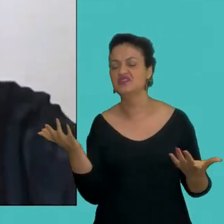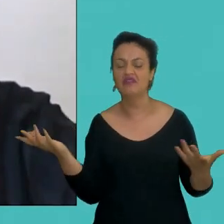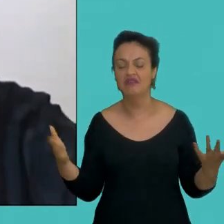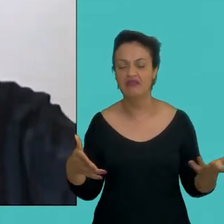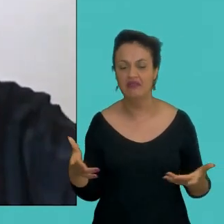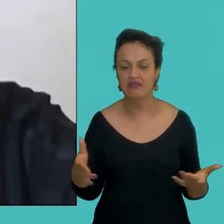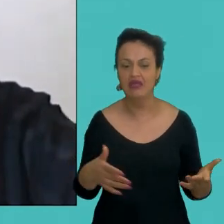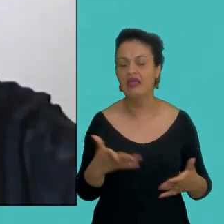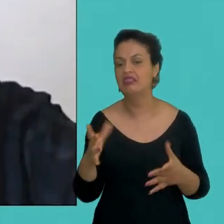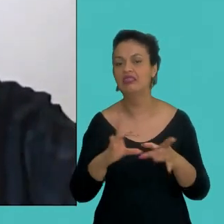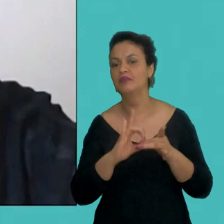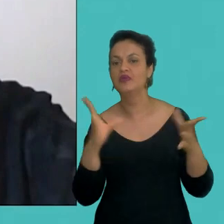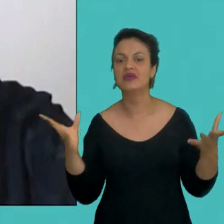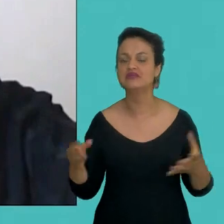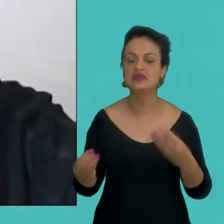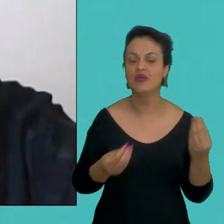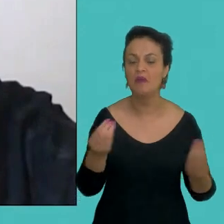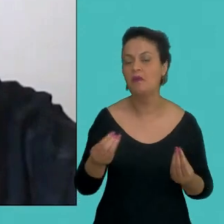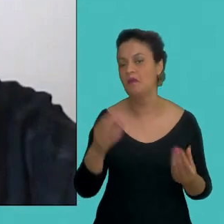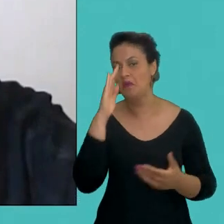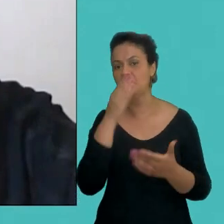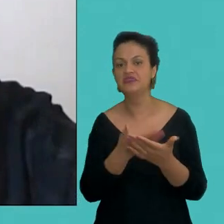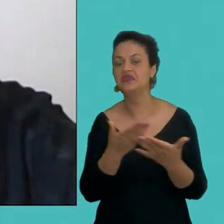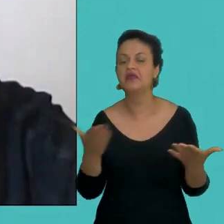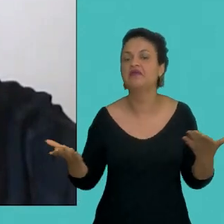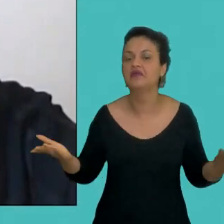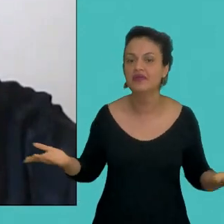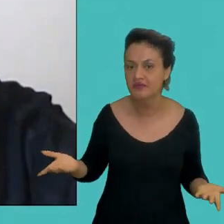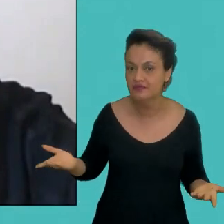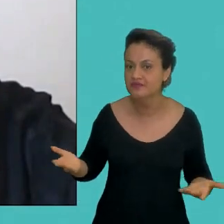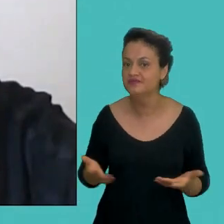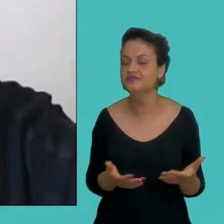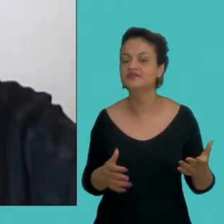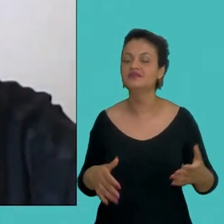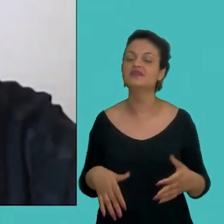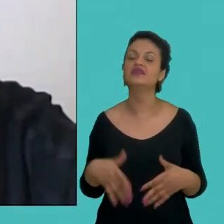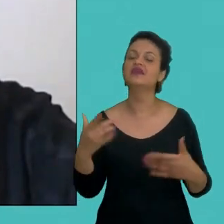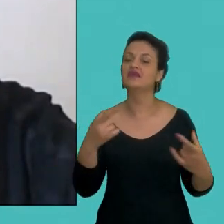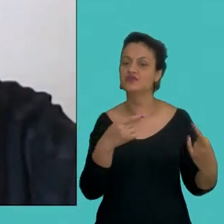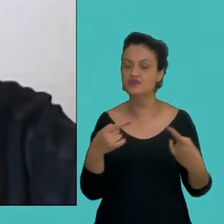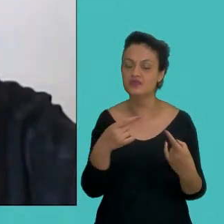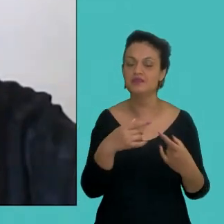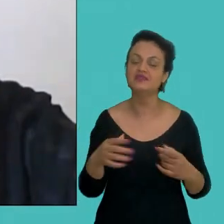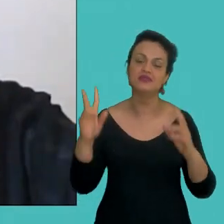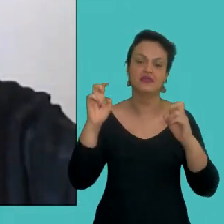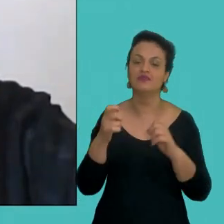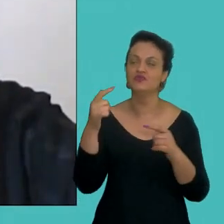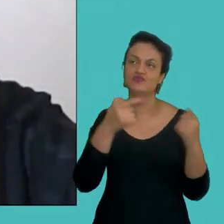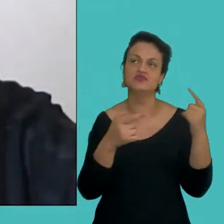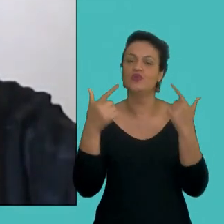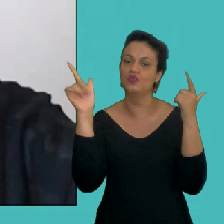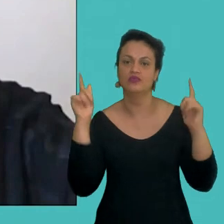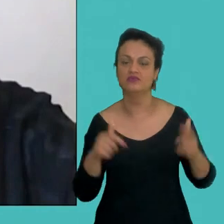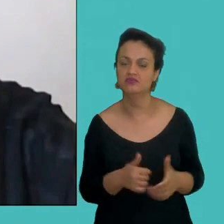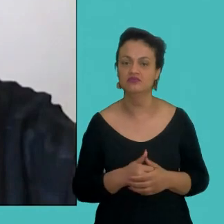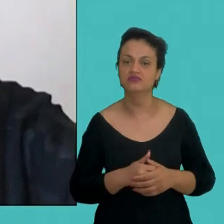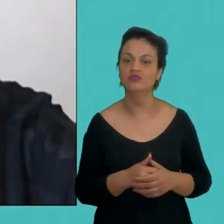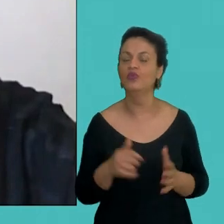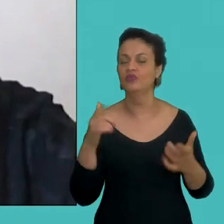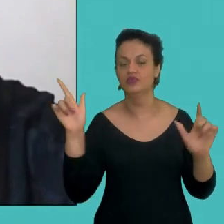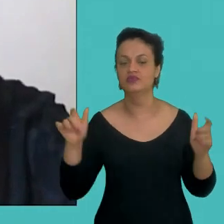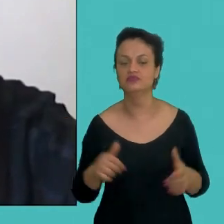que tragédia, como vai funcionar uma democracia sem confiabilidade na mídia. Aí a gente pode entrar nessa discussão, mas essa é outra